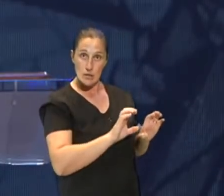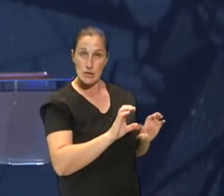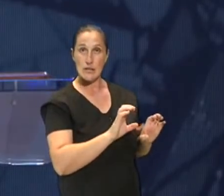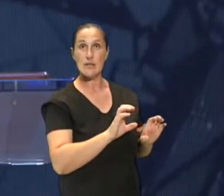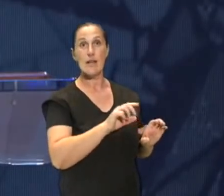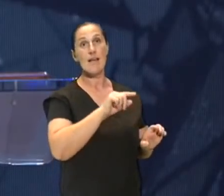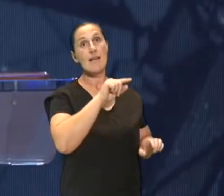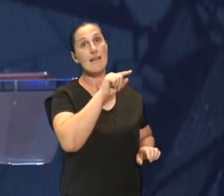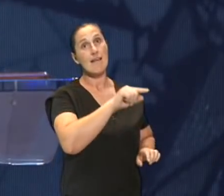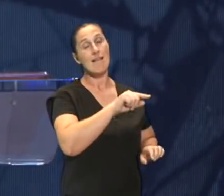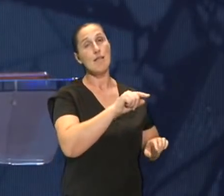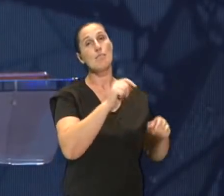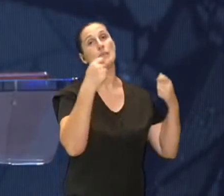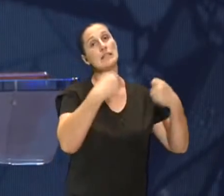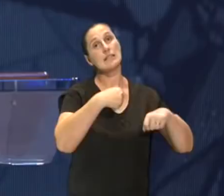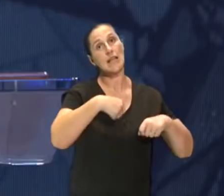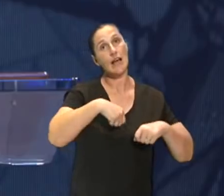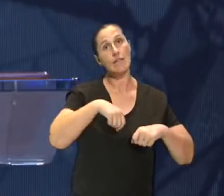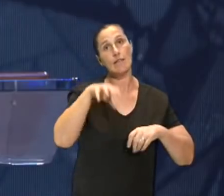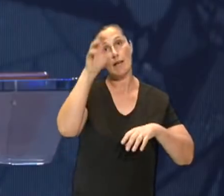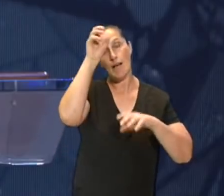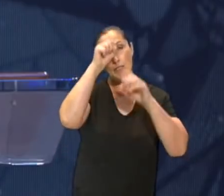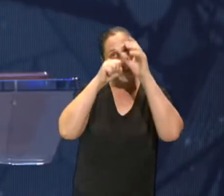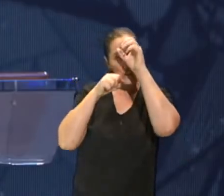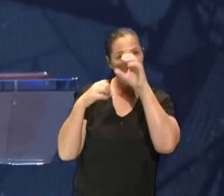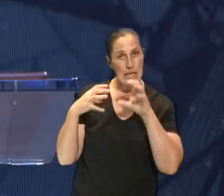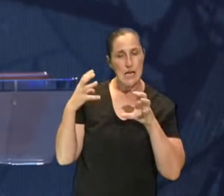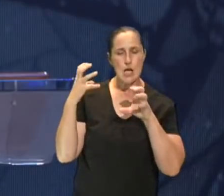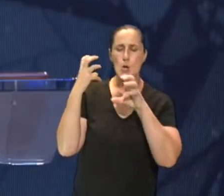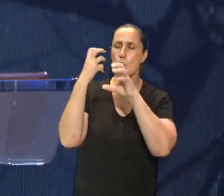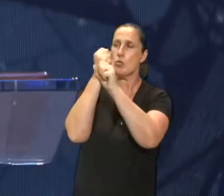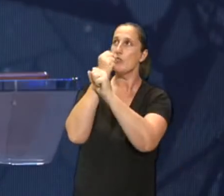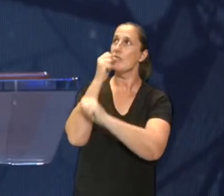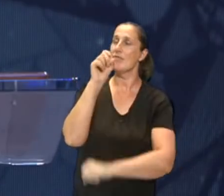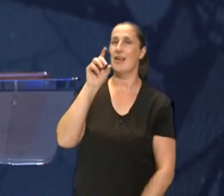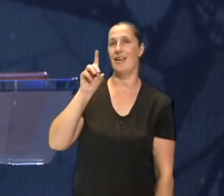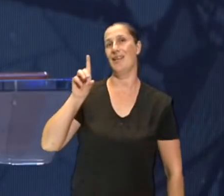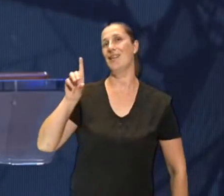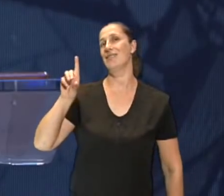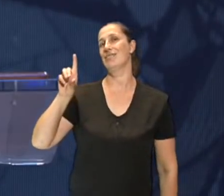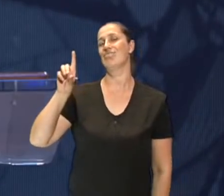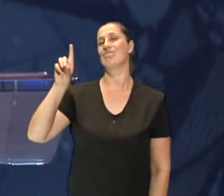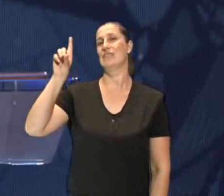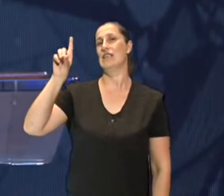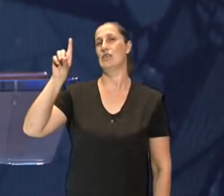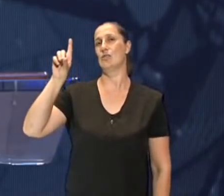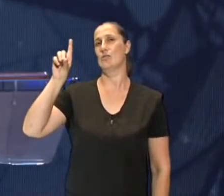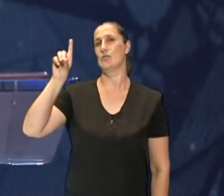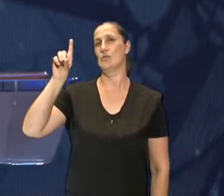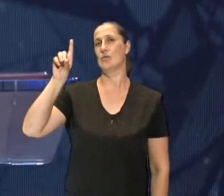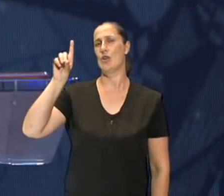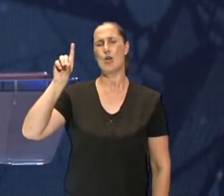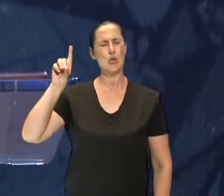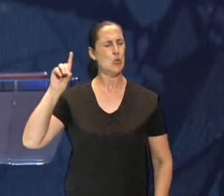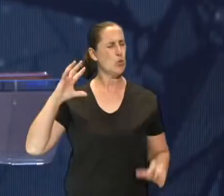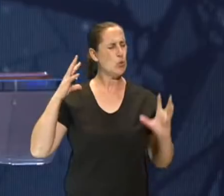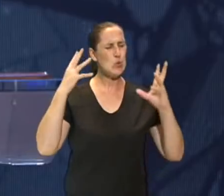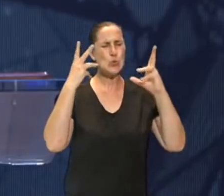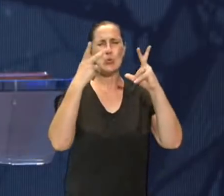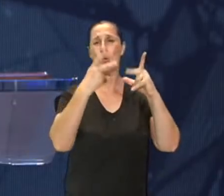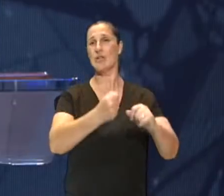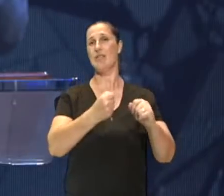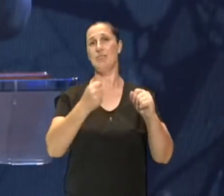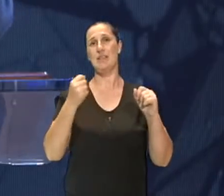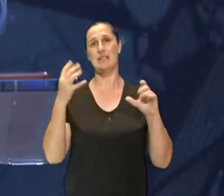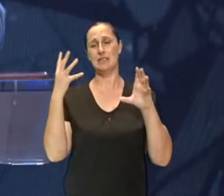a confiar nos desígnios de Deus totalmente, sabendo que Deus tem